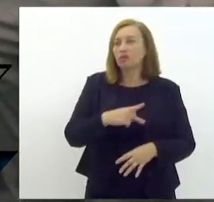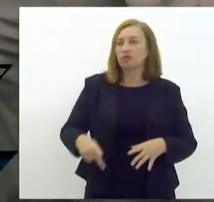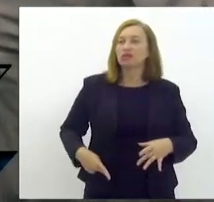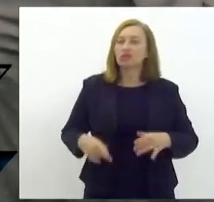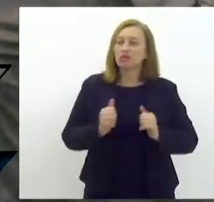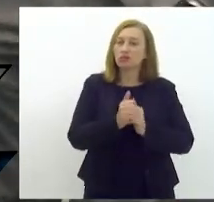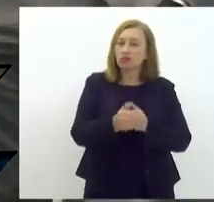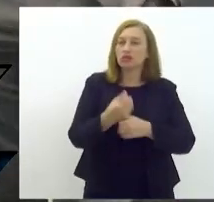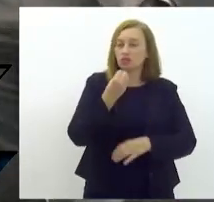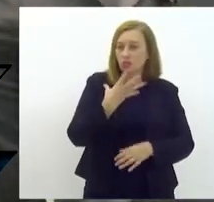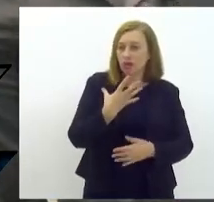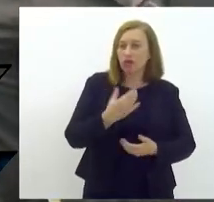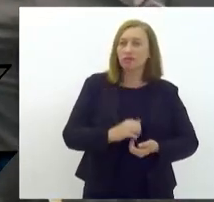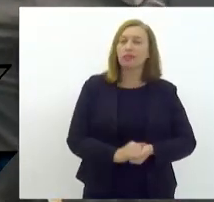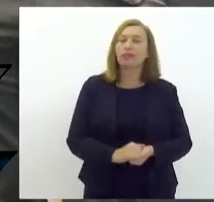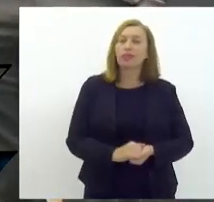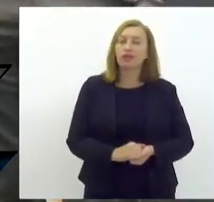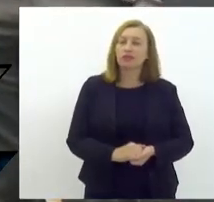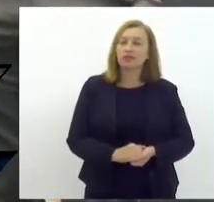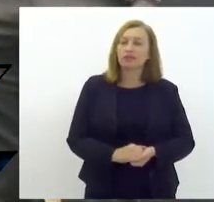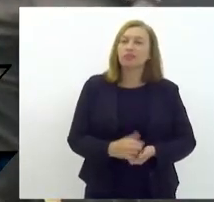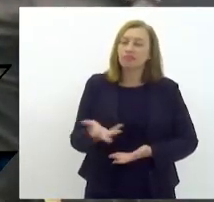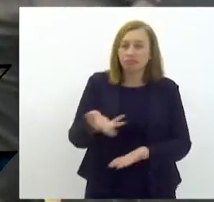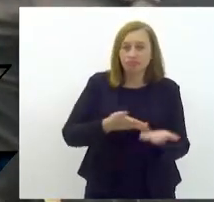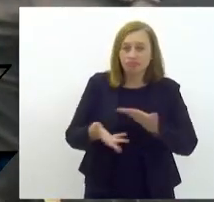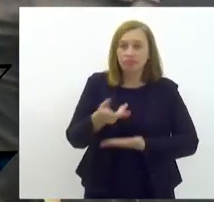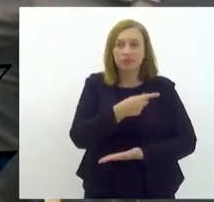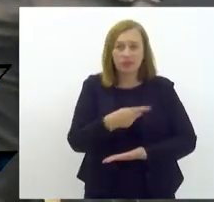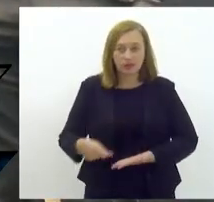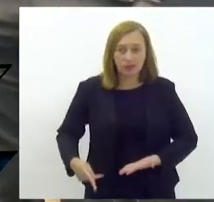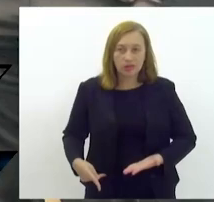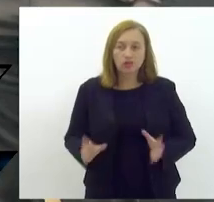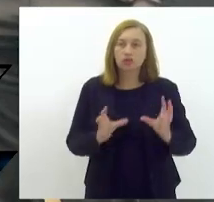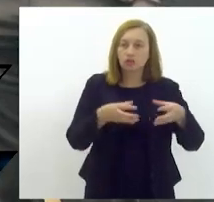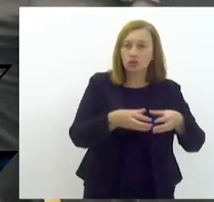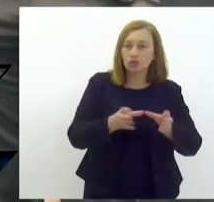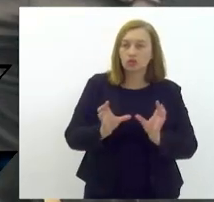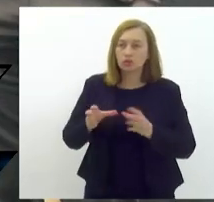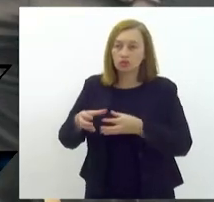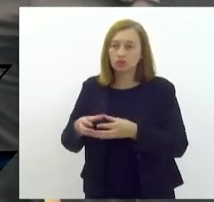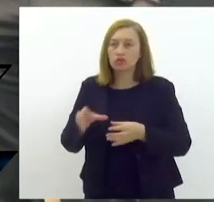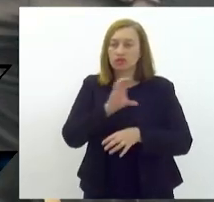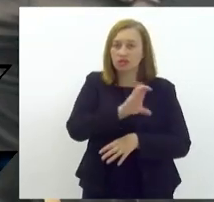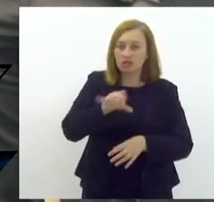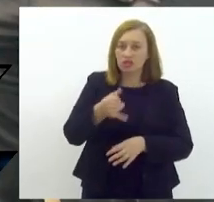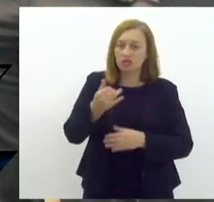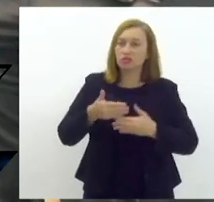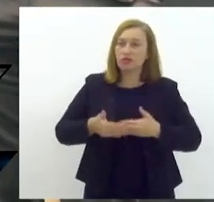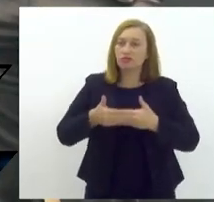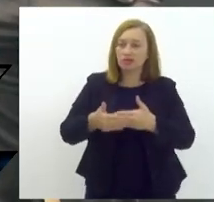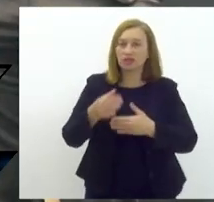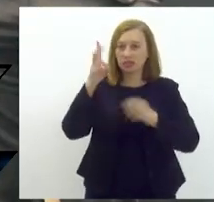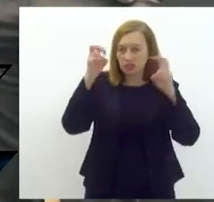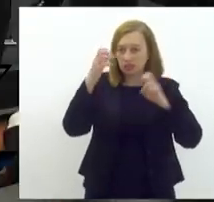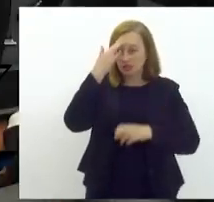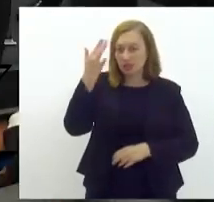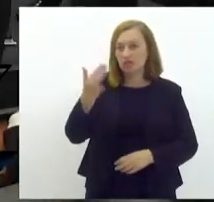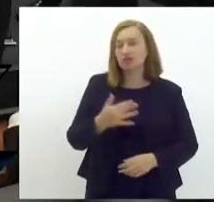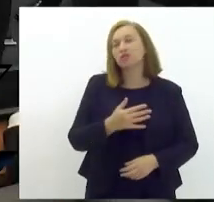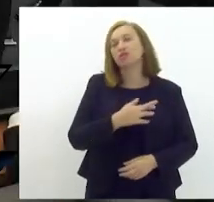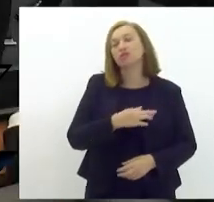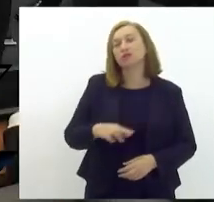e transmitir aqui a interação da presidência com as comissões com a ccj para a gente avançar nessa matéria Obrigado Presidente